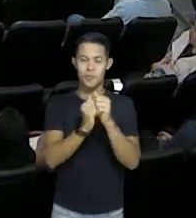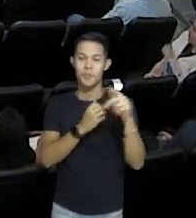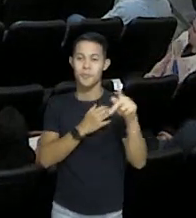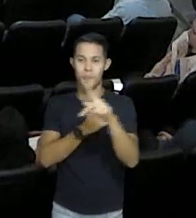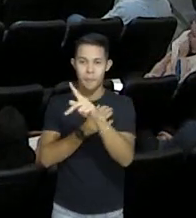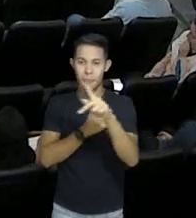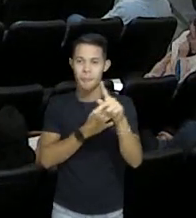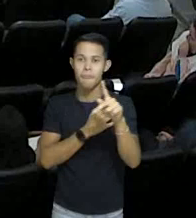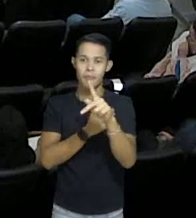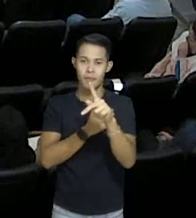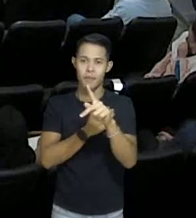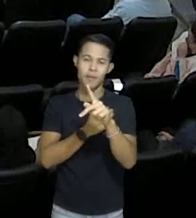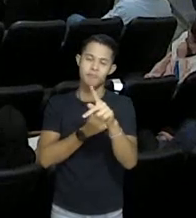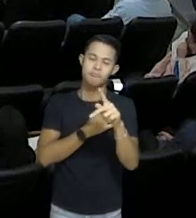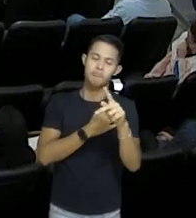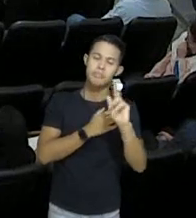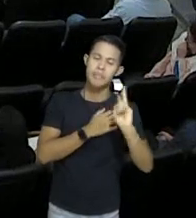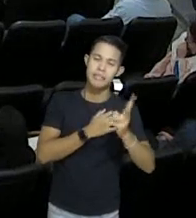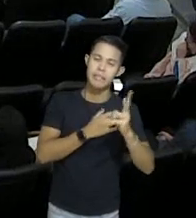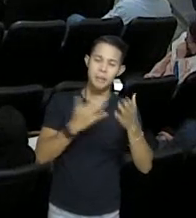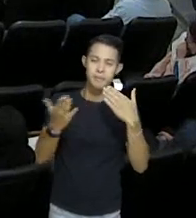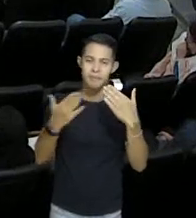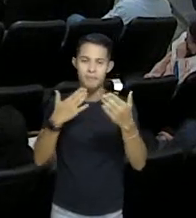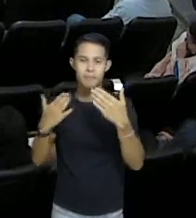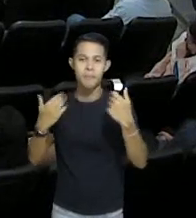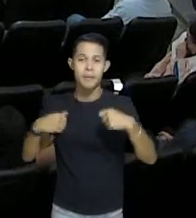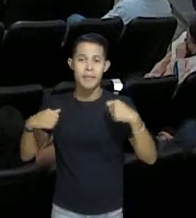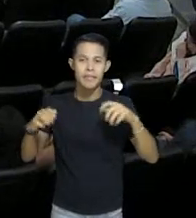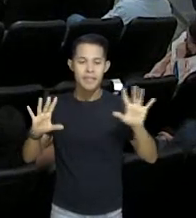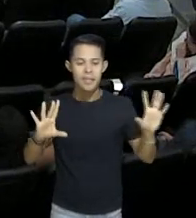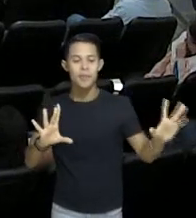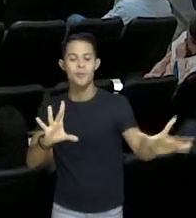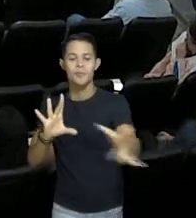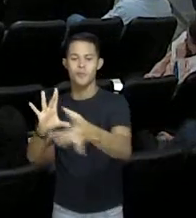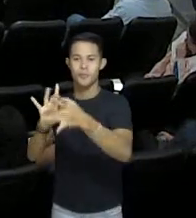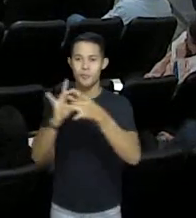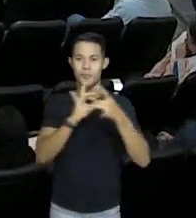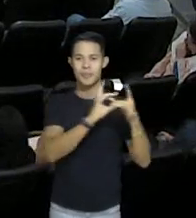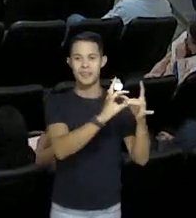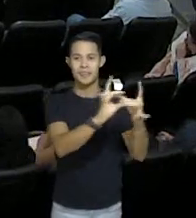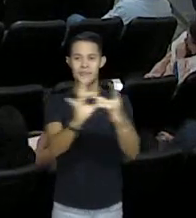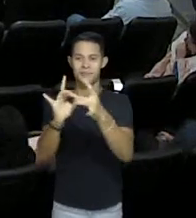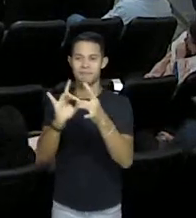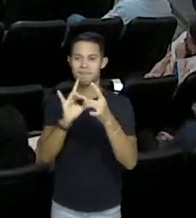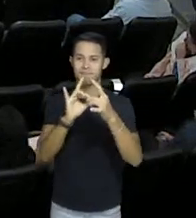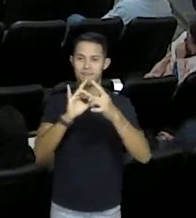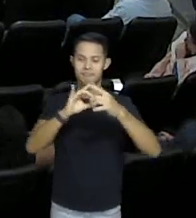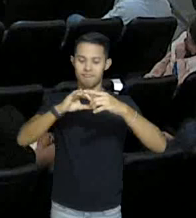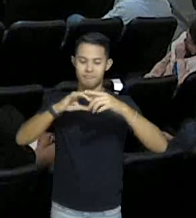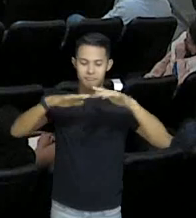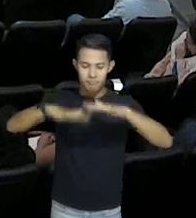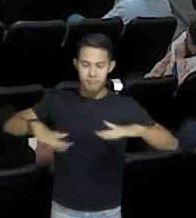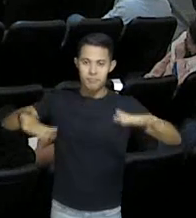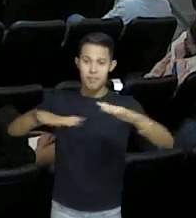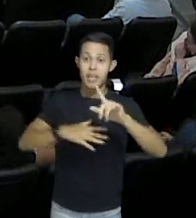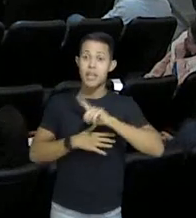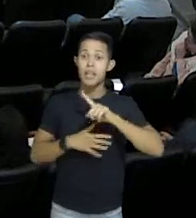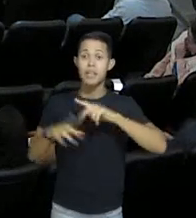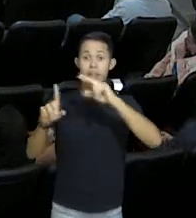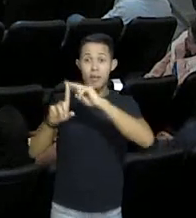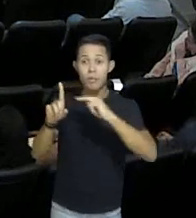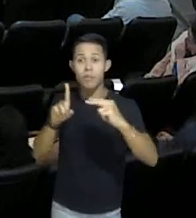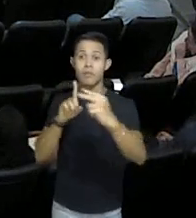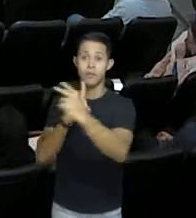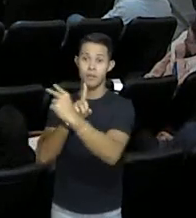então, a gente sempre comenta, a gente tem que se abraçar, se unir cada vez mais e ter esse olhar mesmo, né? Porque eu também